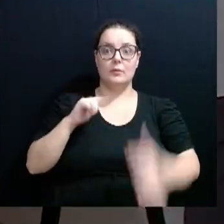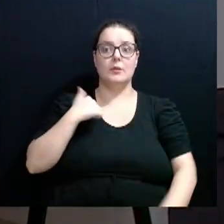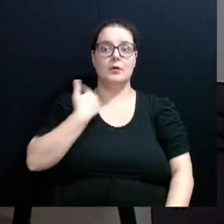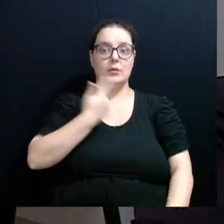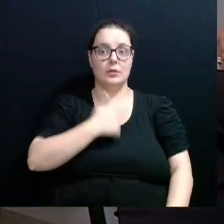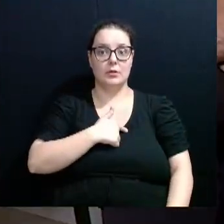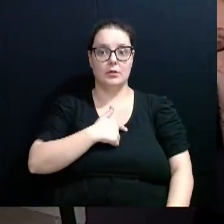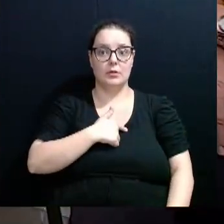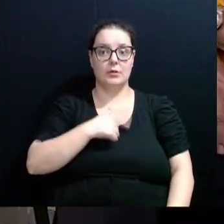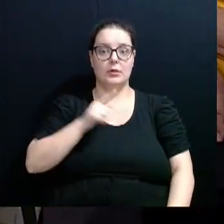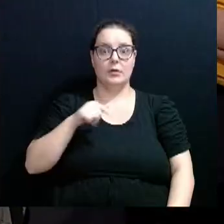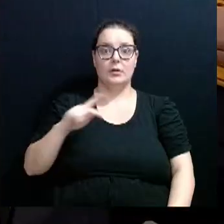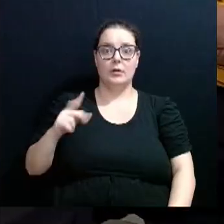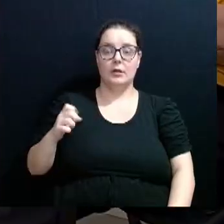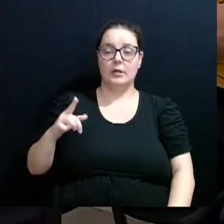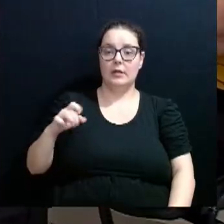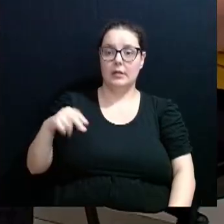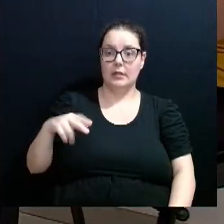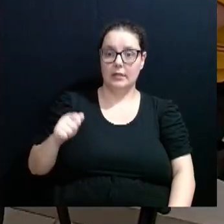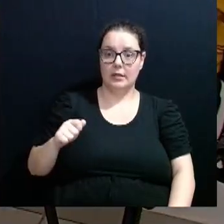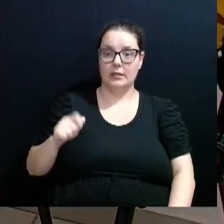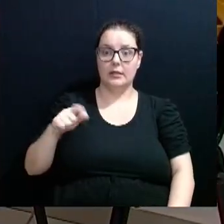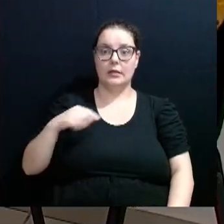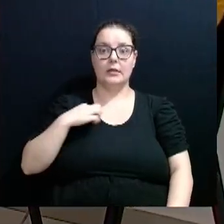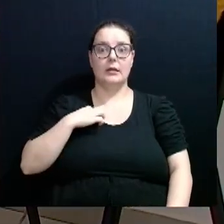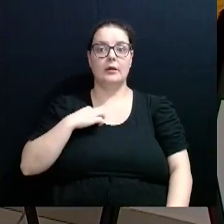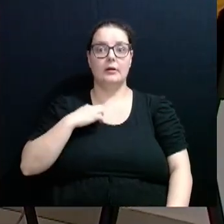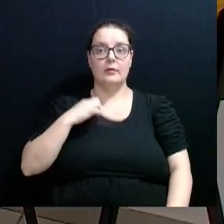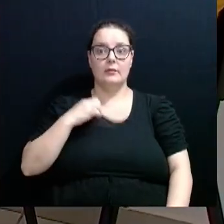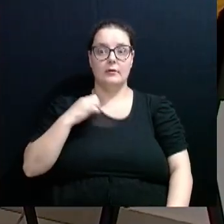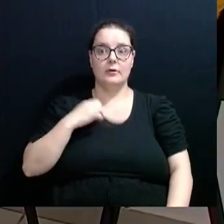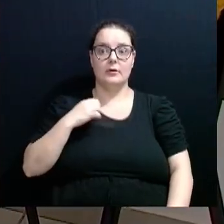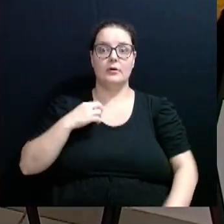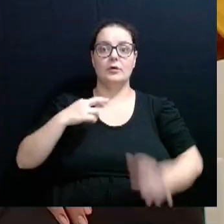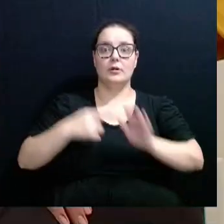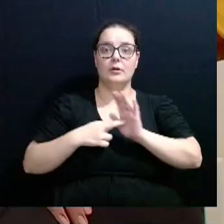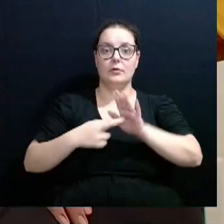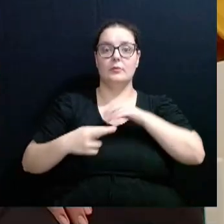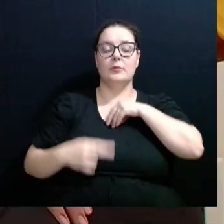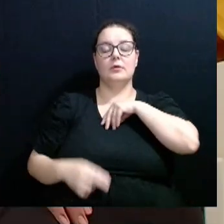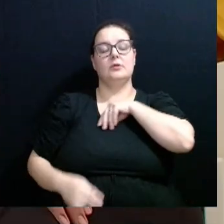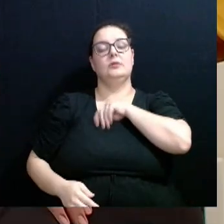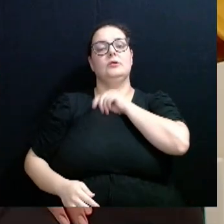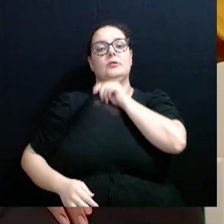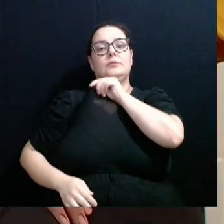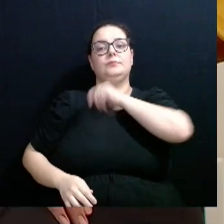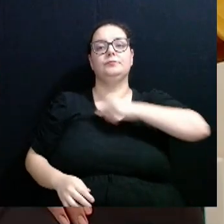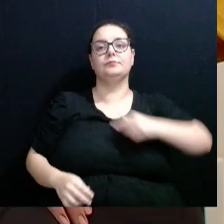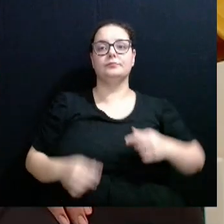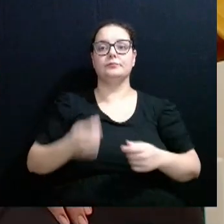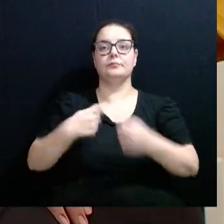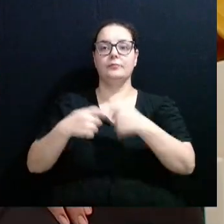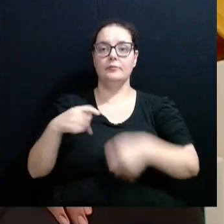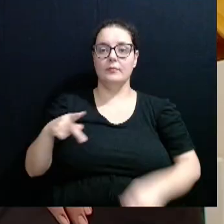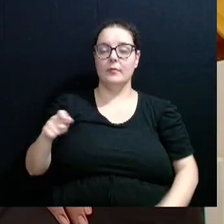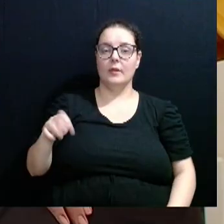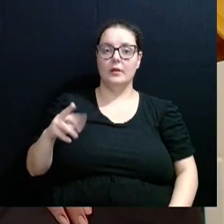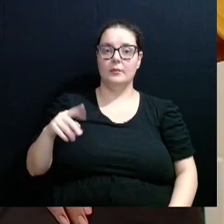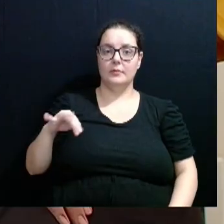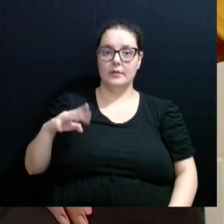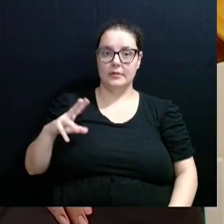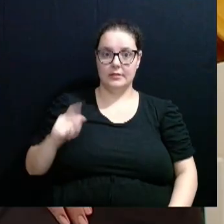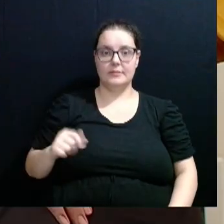Helena White, que é voluntária e representante aqui do Conselho Administrativo, e a Patrícia Sarti, também